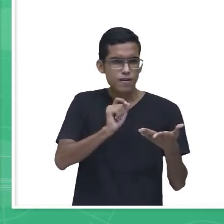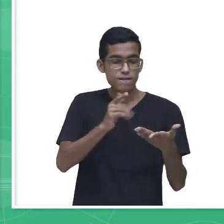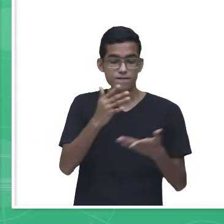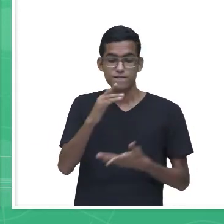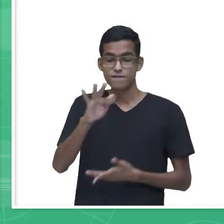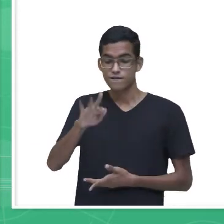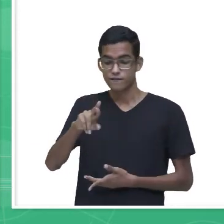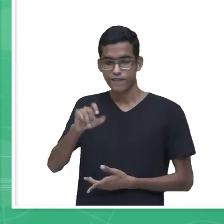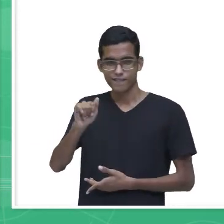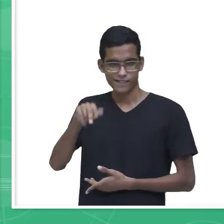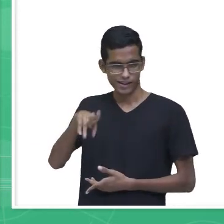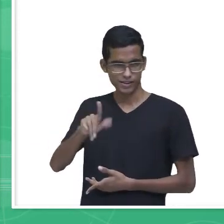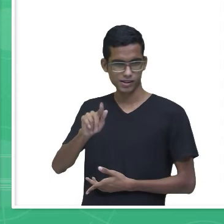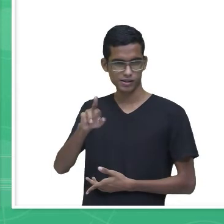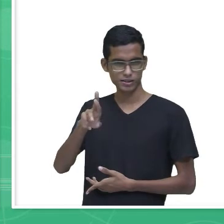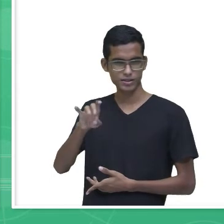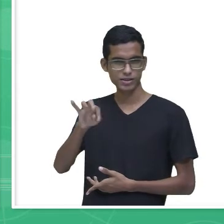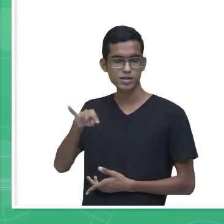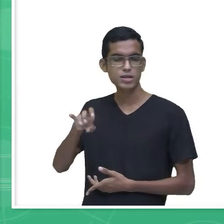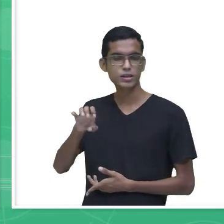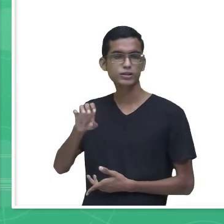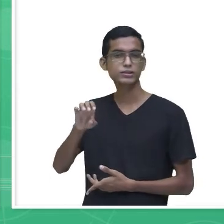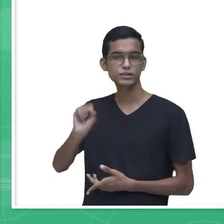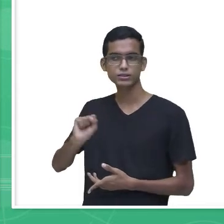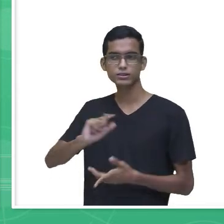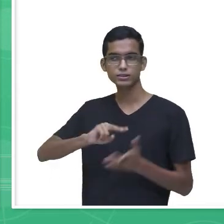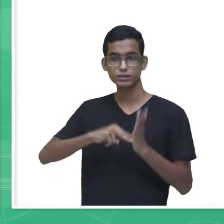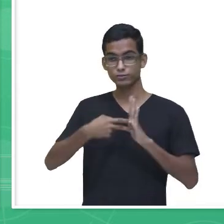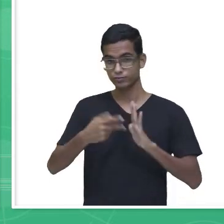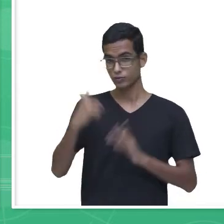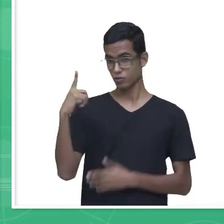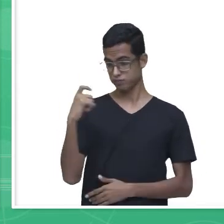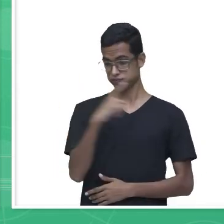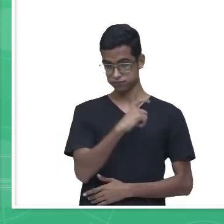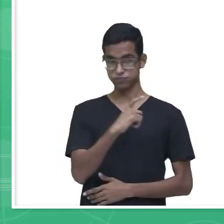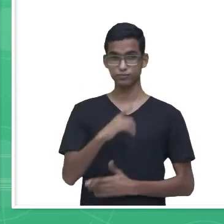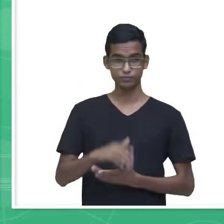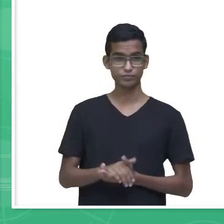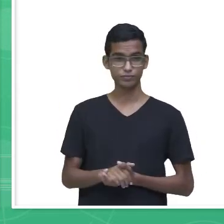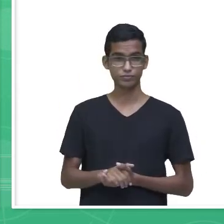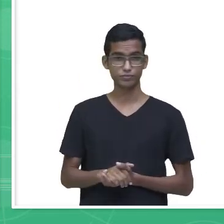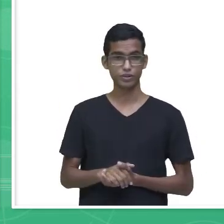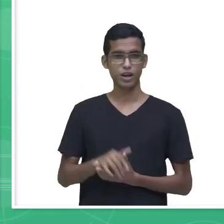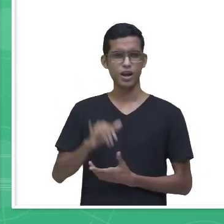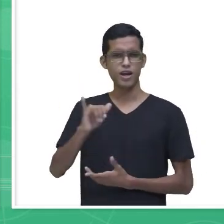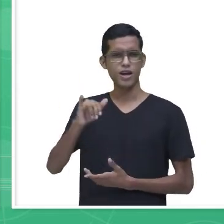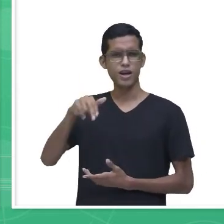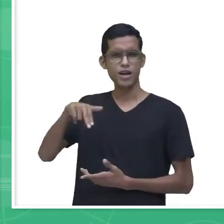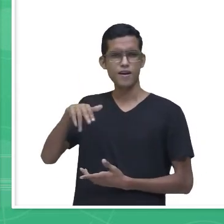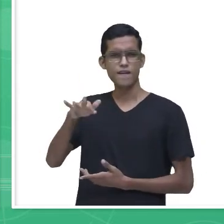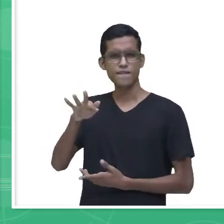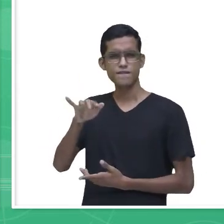perfumado, infligir, que é a segunda palavra lá da letra A, significa aplicar